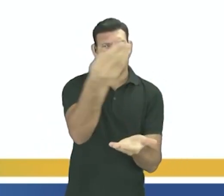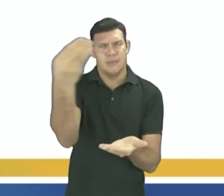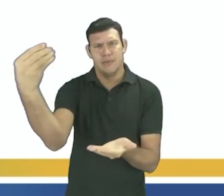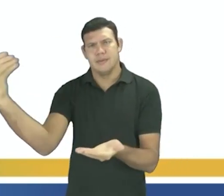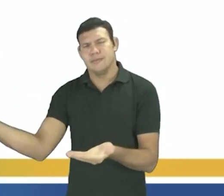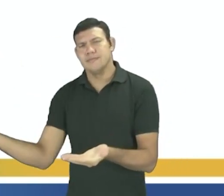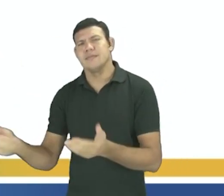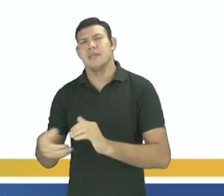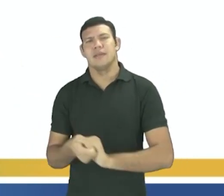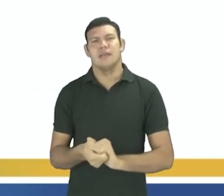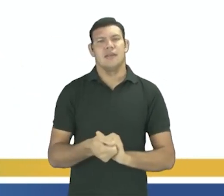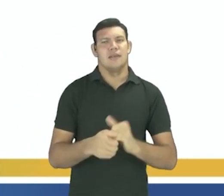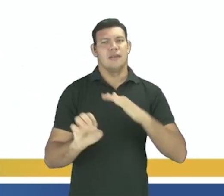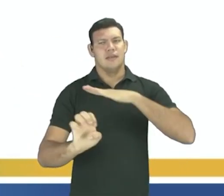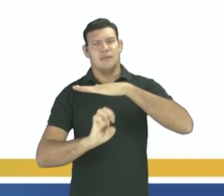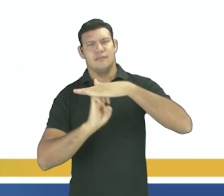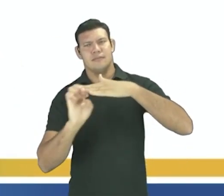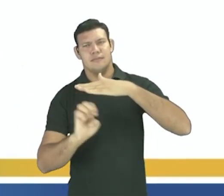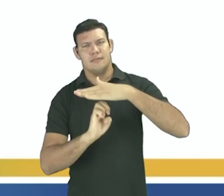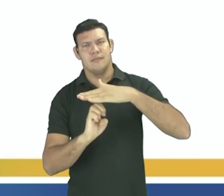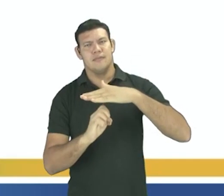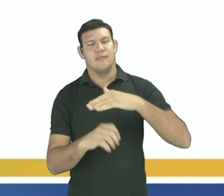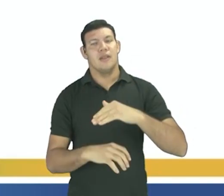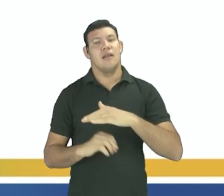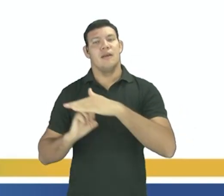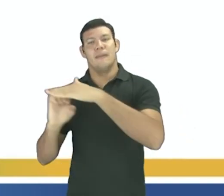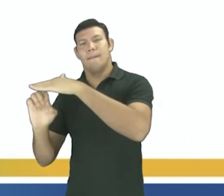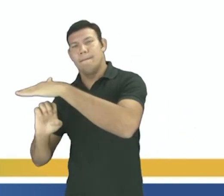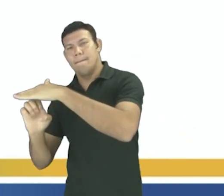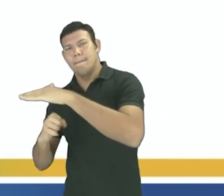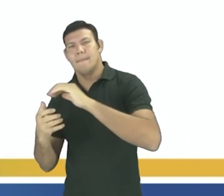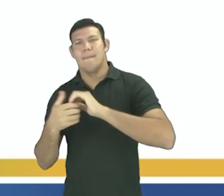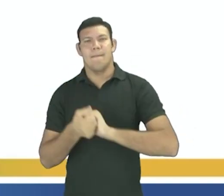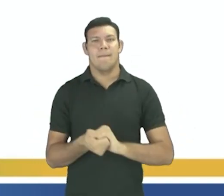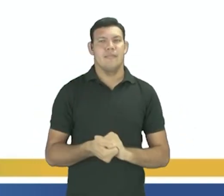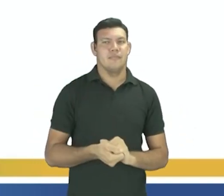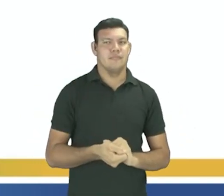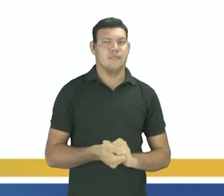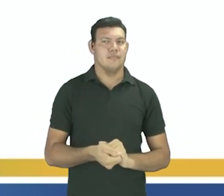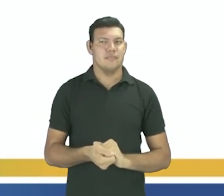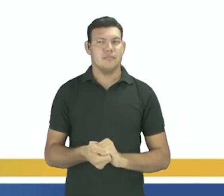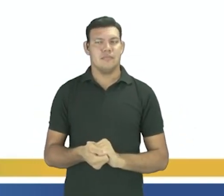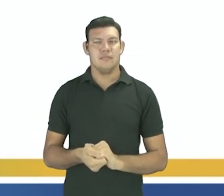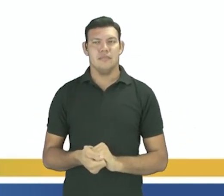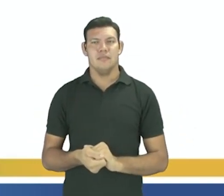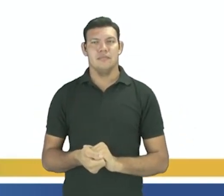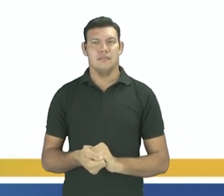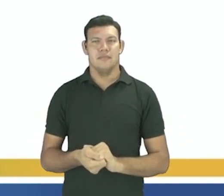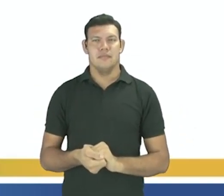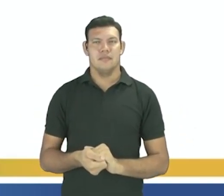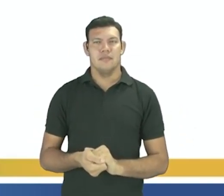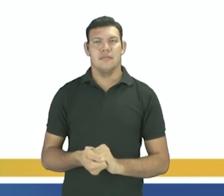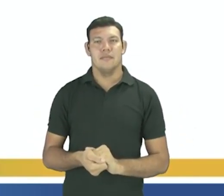geralmente utilizada de empresa para empresa, pessoa jurídica, como a gente conhece,